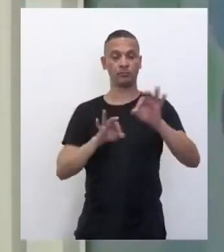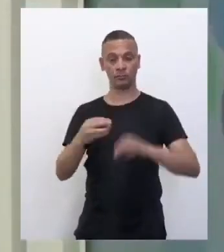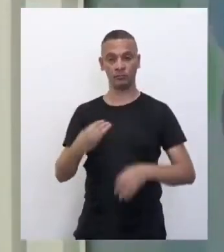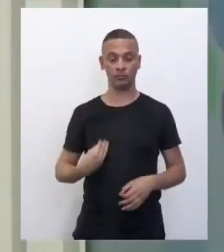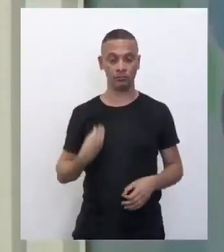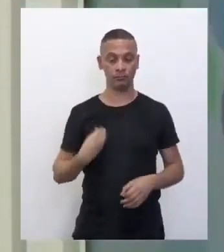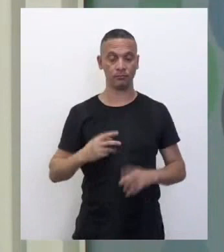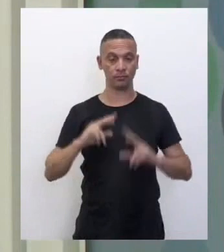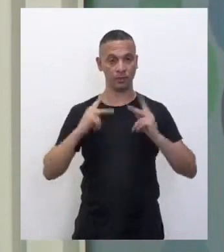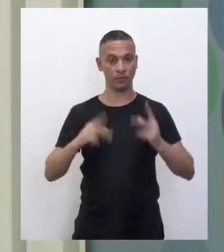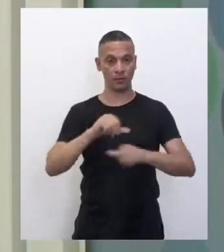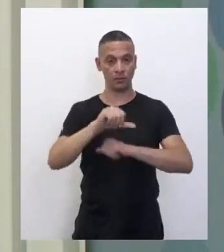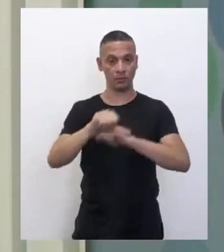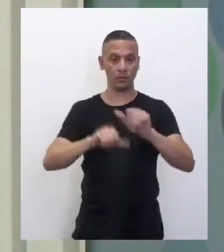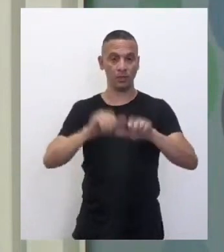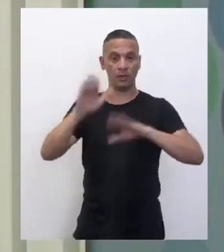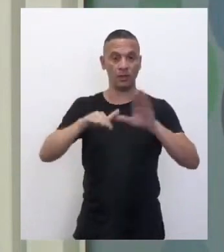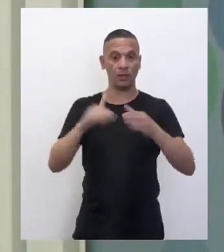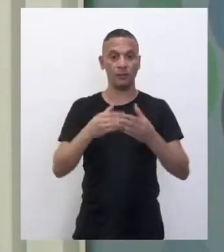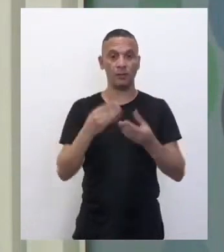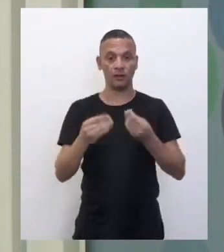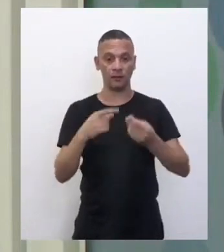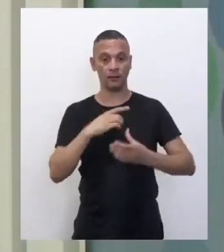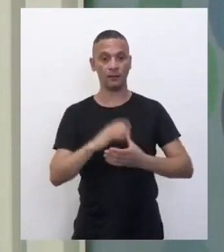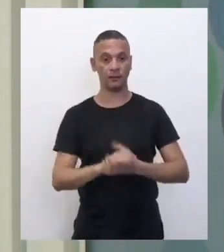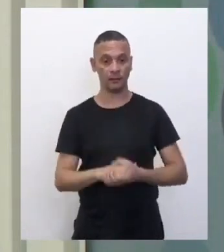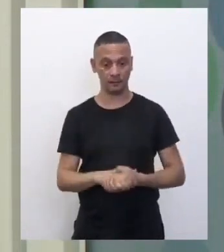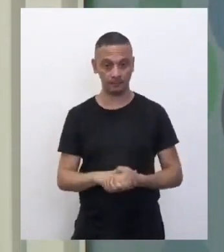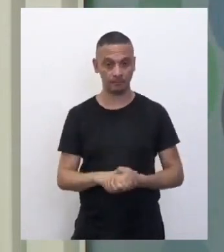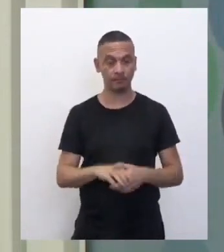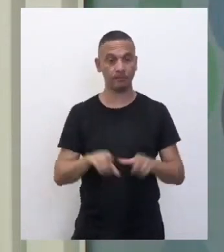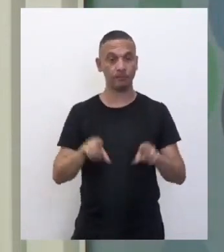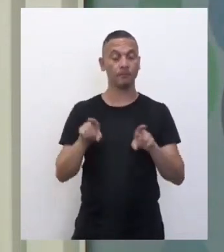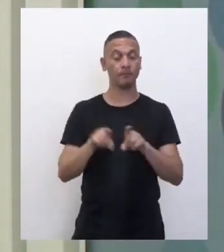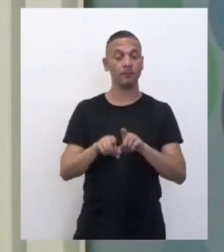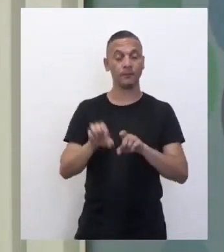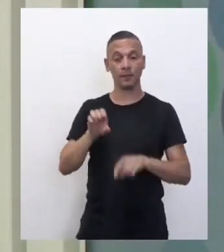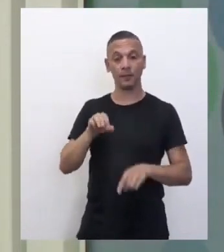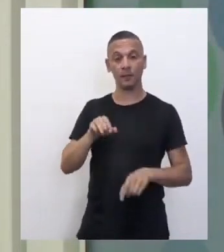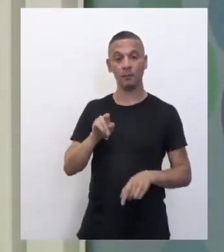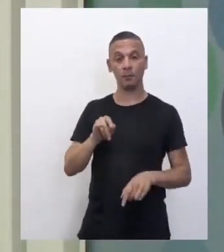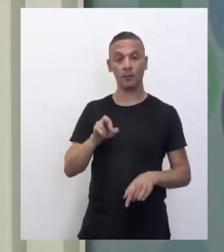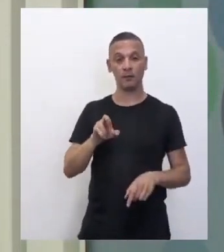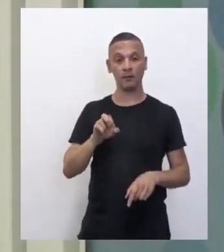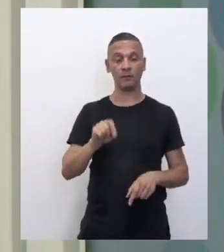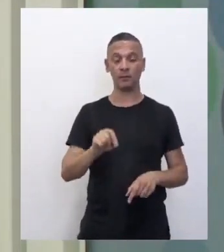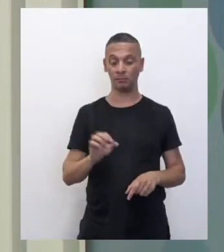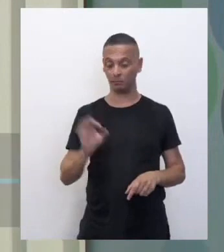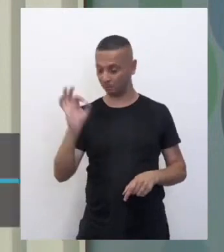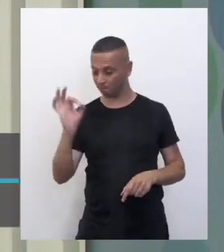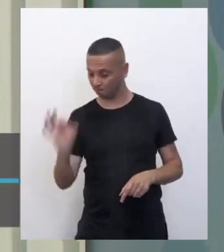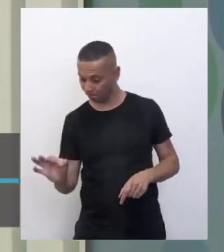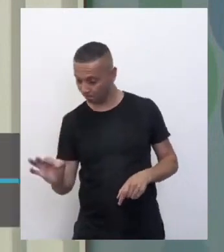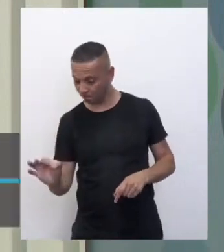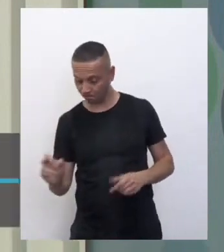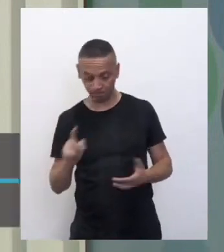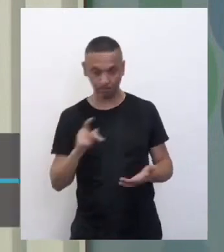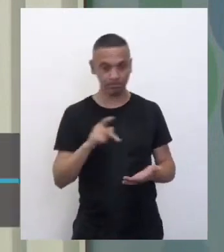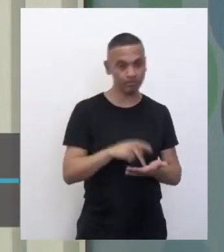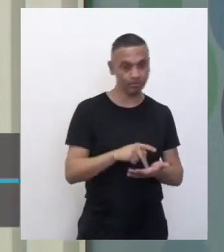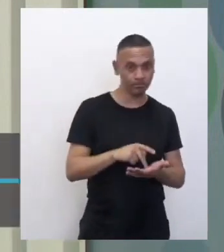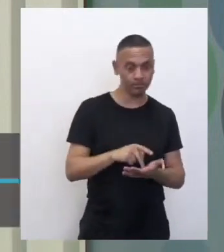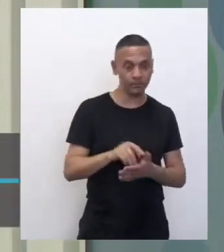gente pode colocar assim, dependendo do autor, né? O empirismo, que traz a ideia do certo e do verdadeiro de acordo